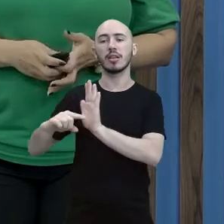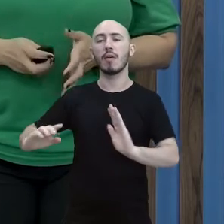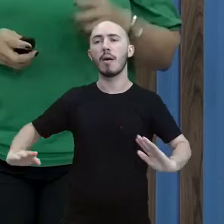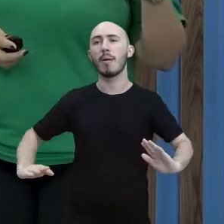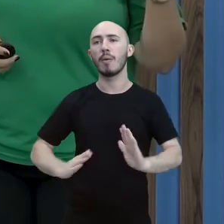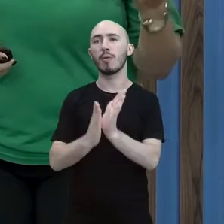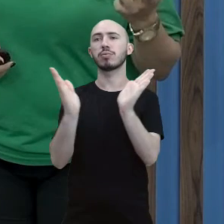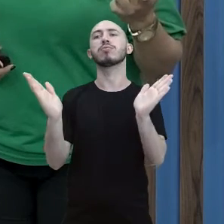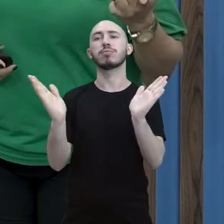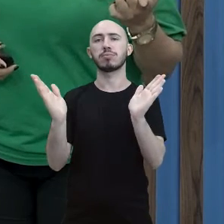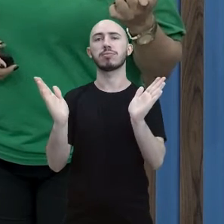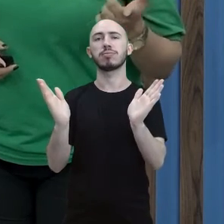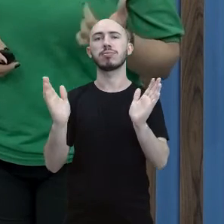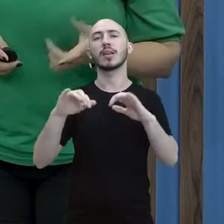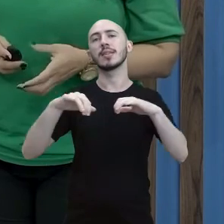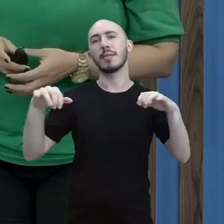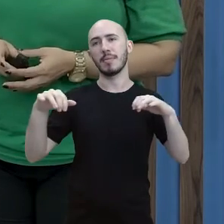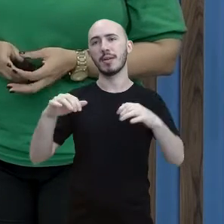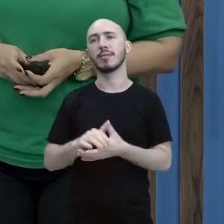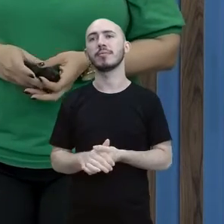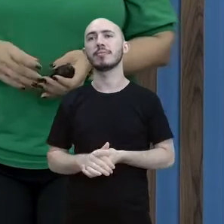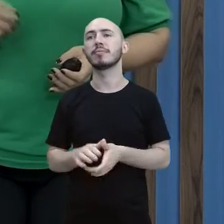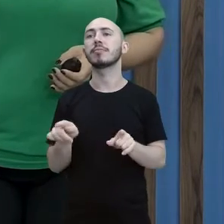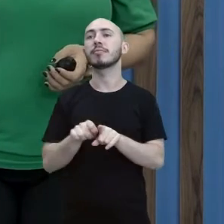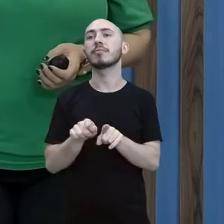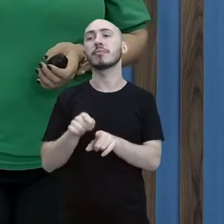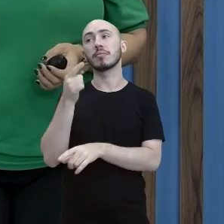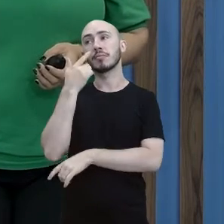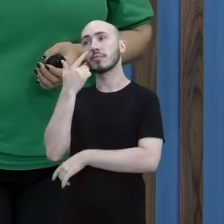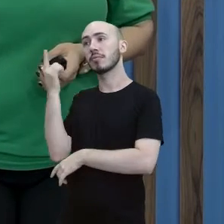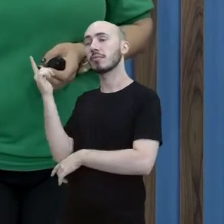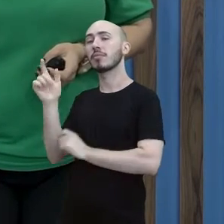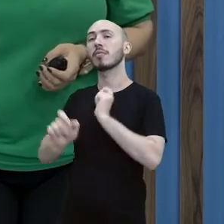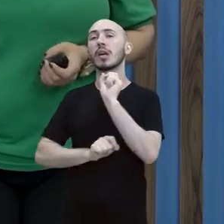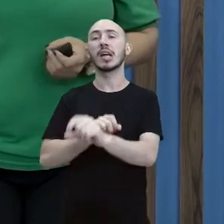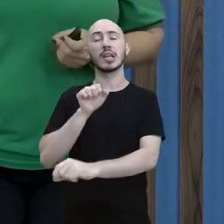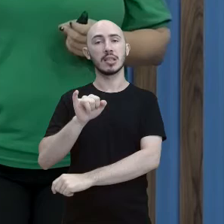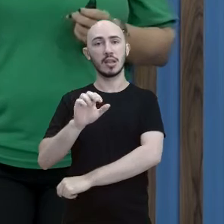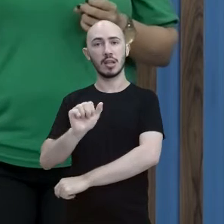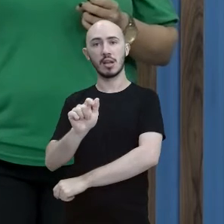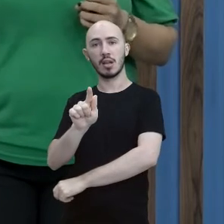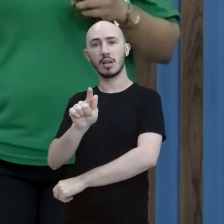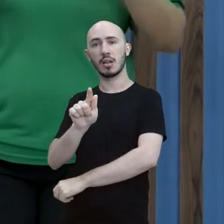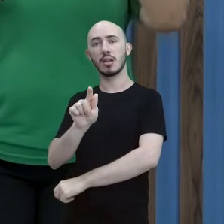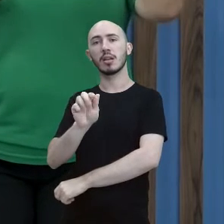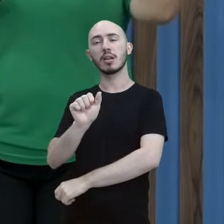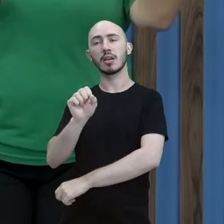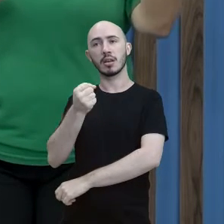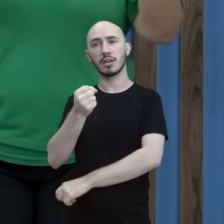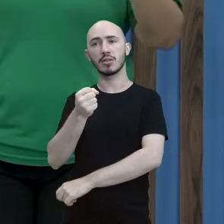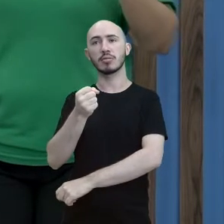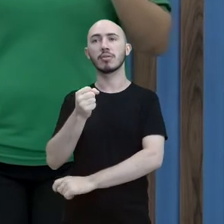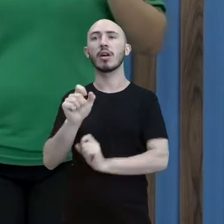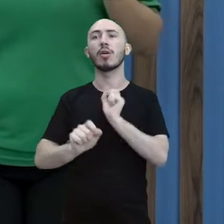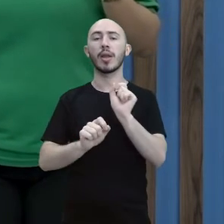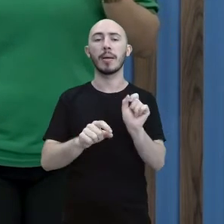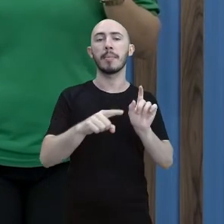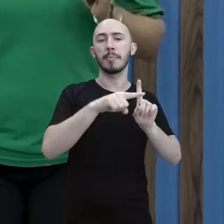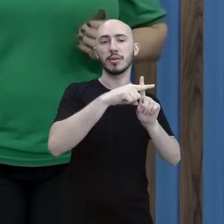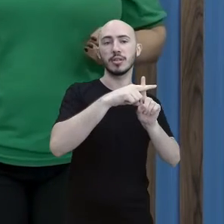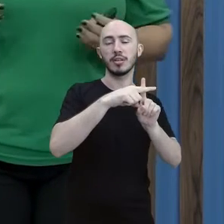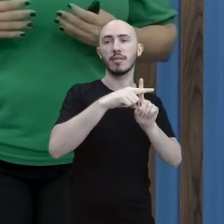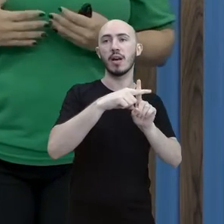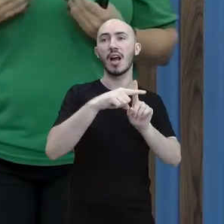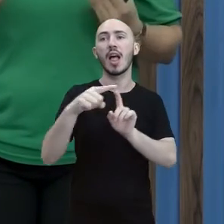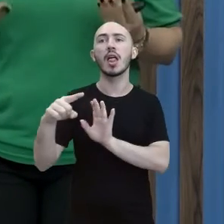beleza? Aqui na segunda opção, ó, cargas opostas, né? Cargas positivas e